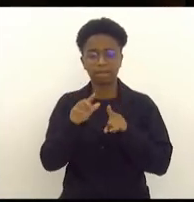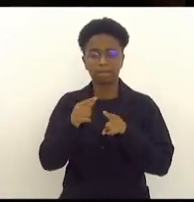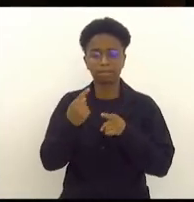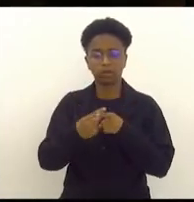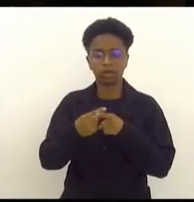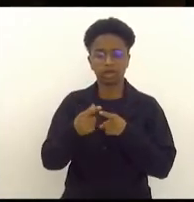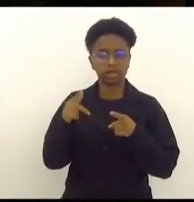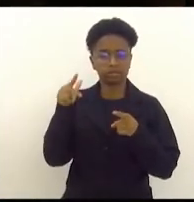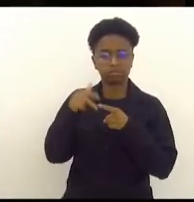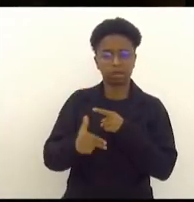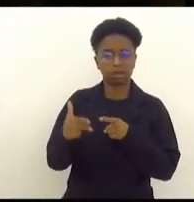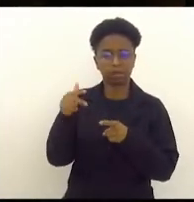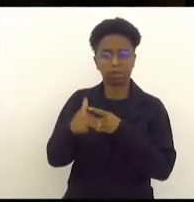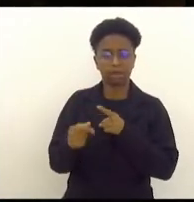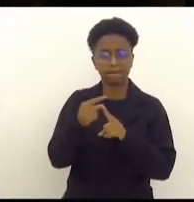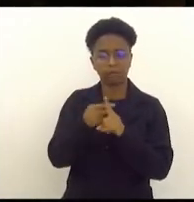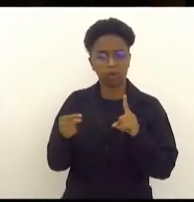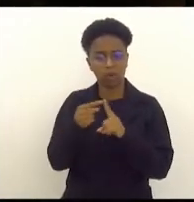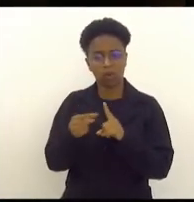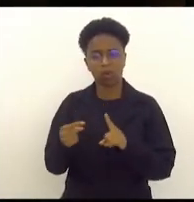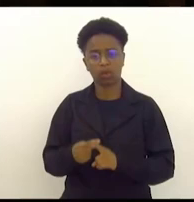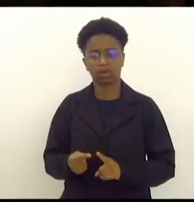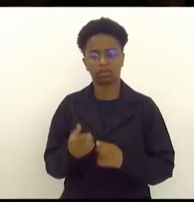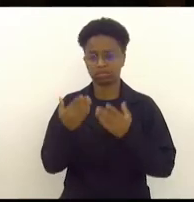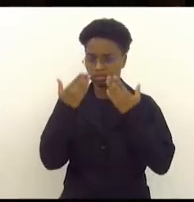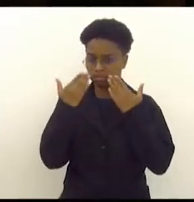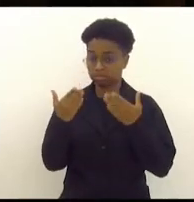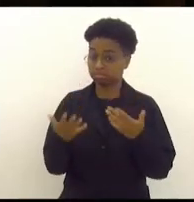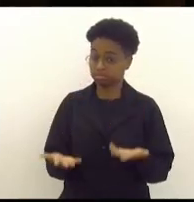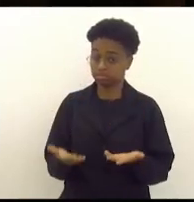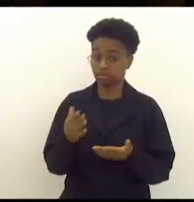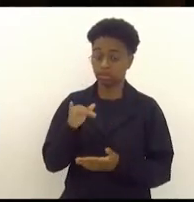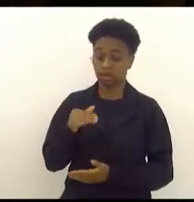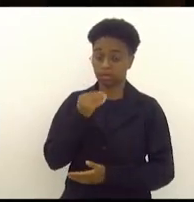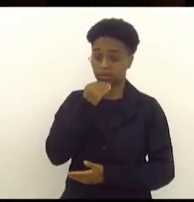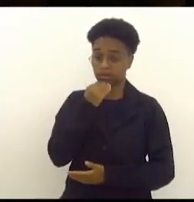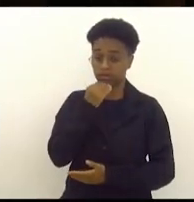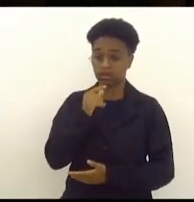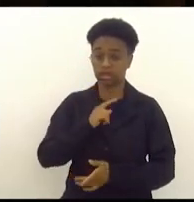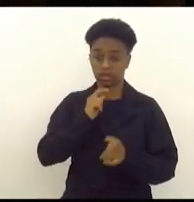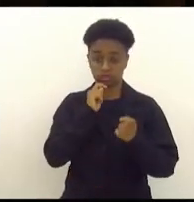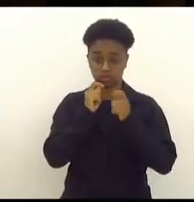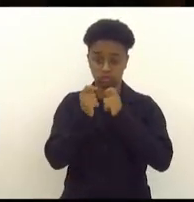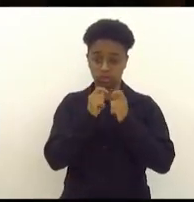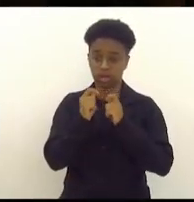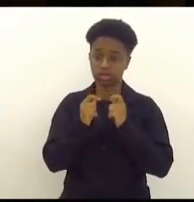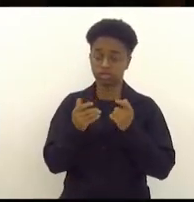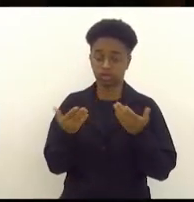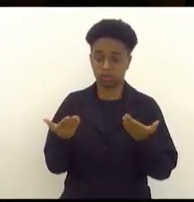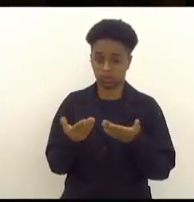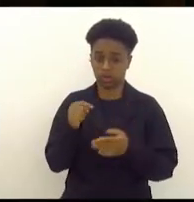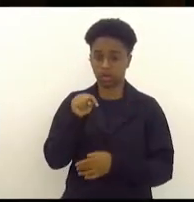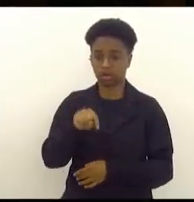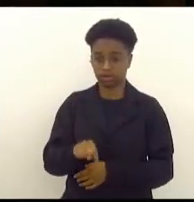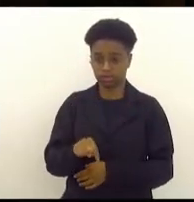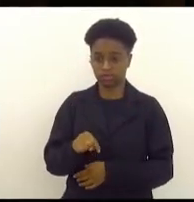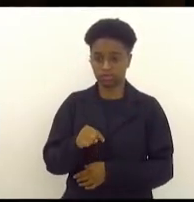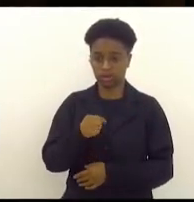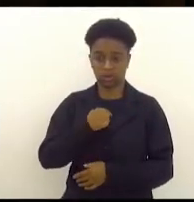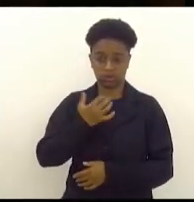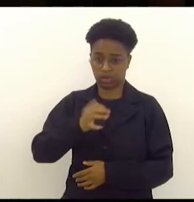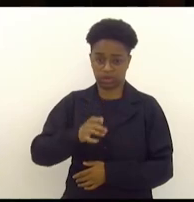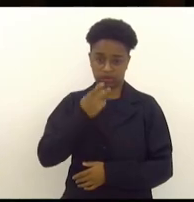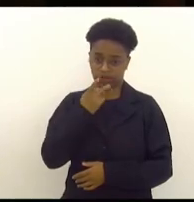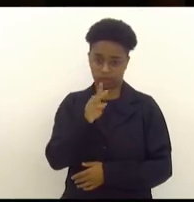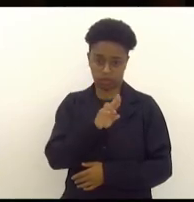Kleber né então aproveitando a presença de jornalistas ilustres aqui hoje que eu prefiro não